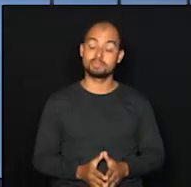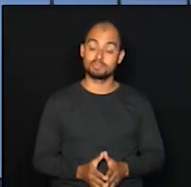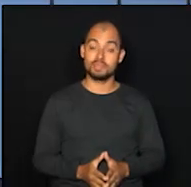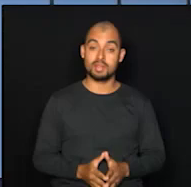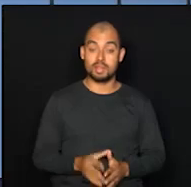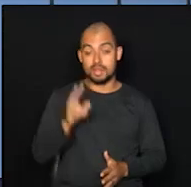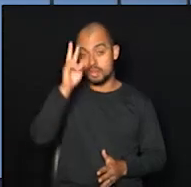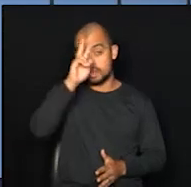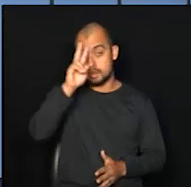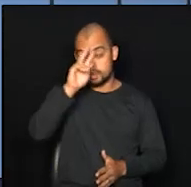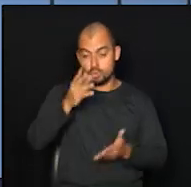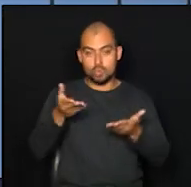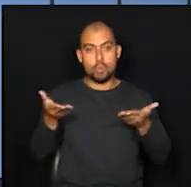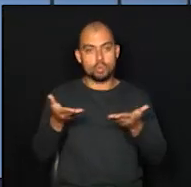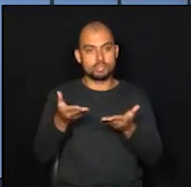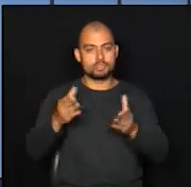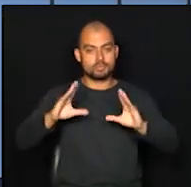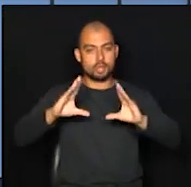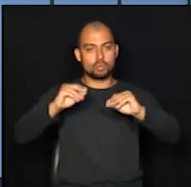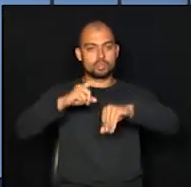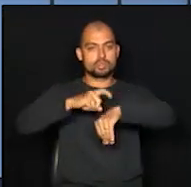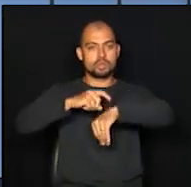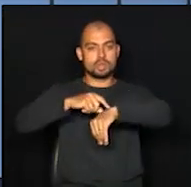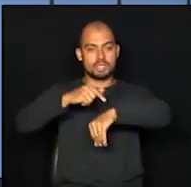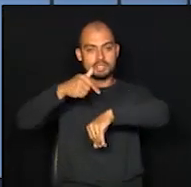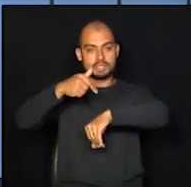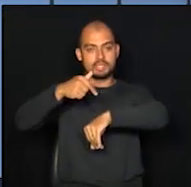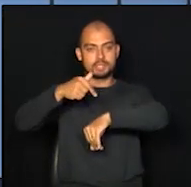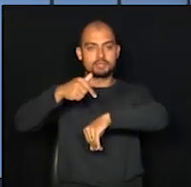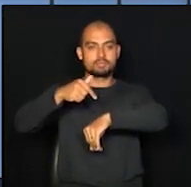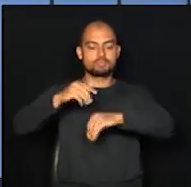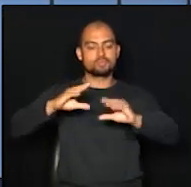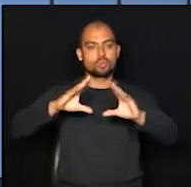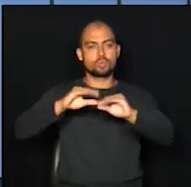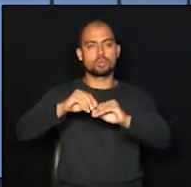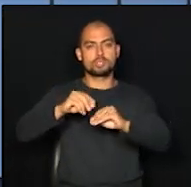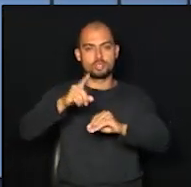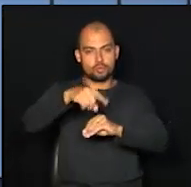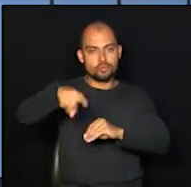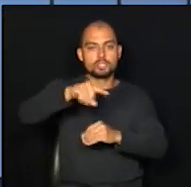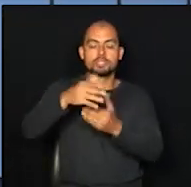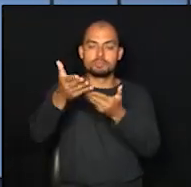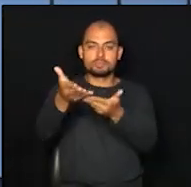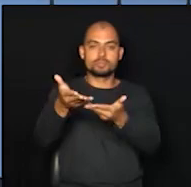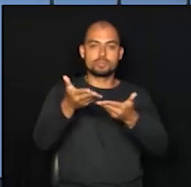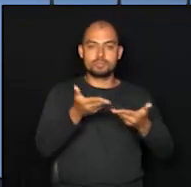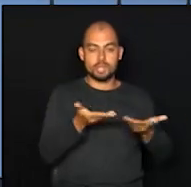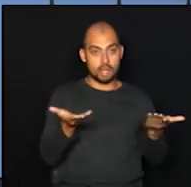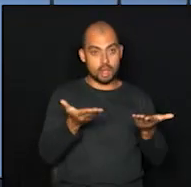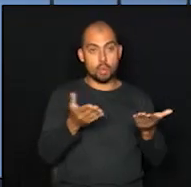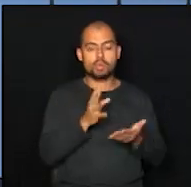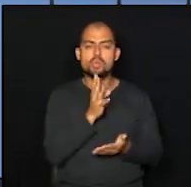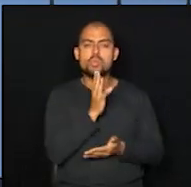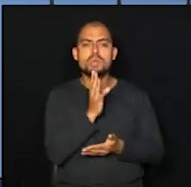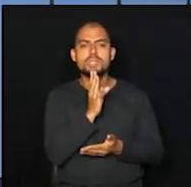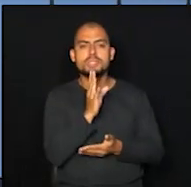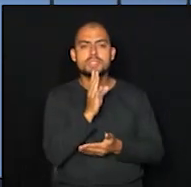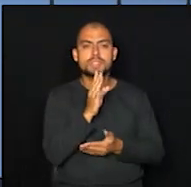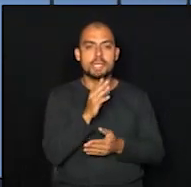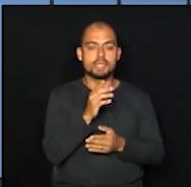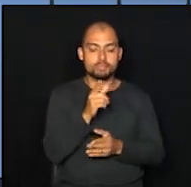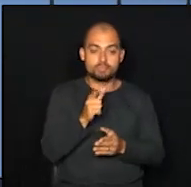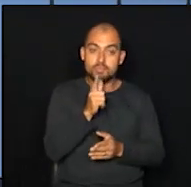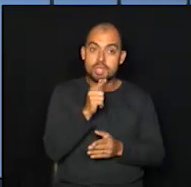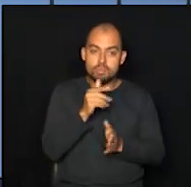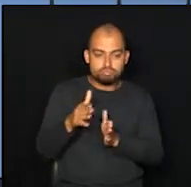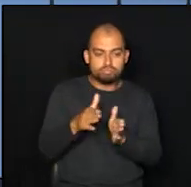Lembrando, então, que hoje à noite, a partir das 7 horas, você está convidado aí a conhecer esse outro lado do Rio Tietê.